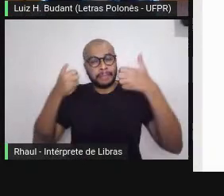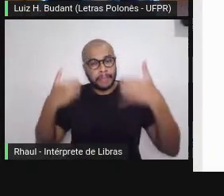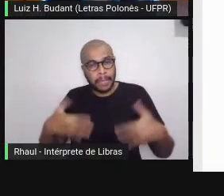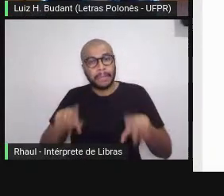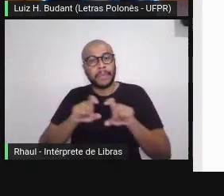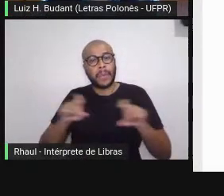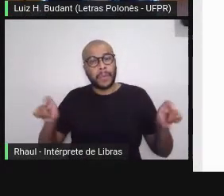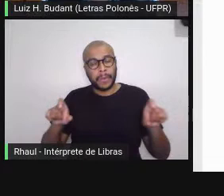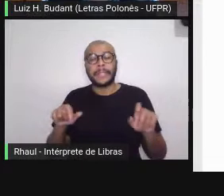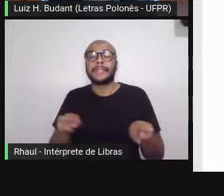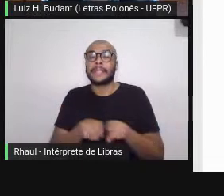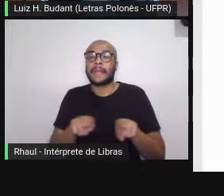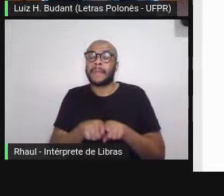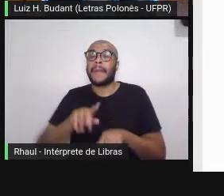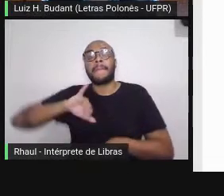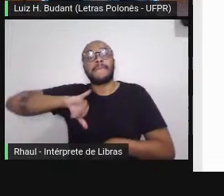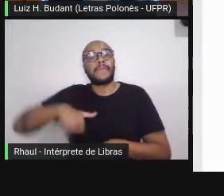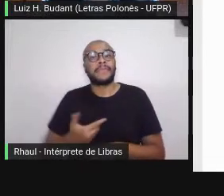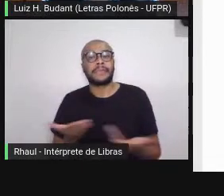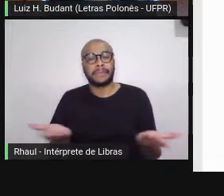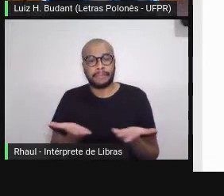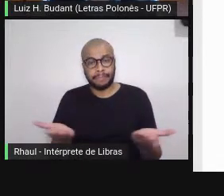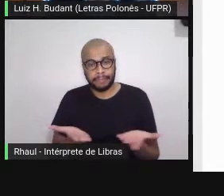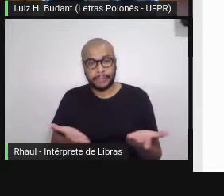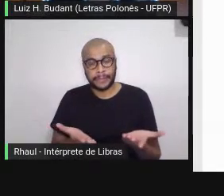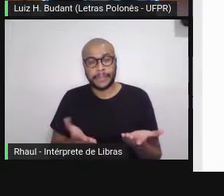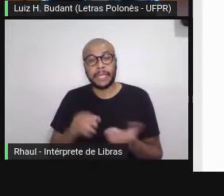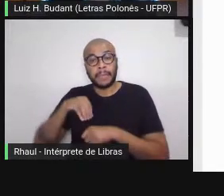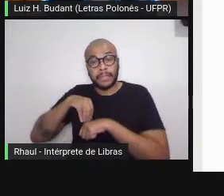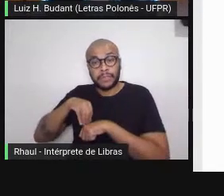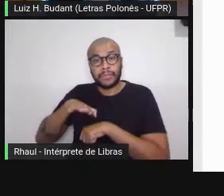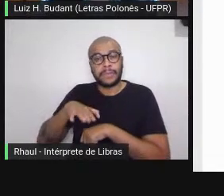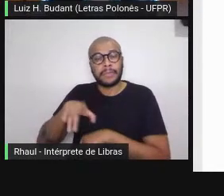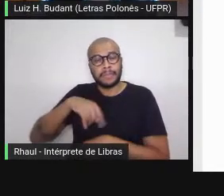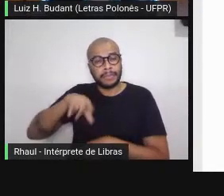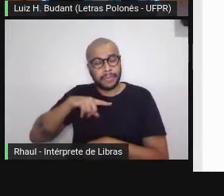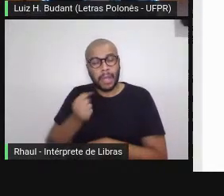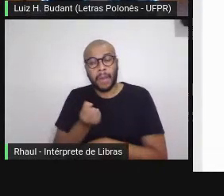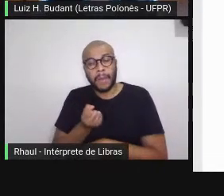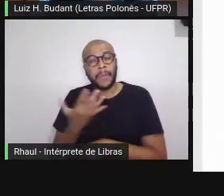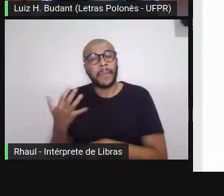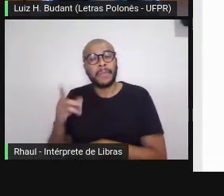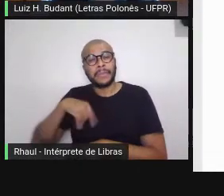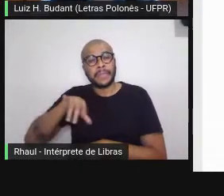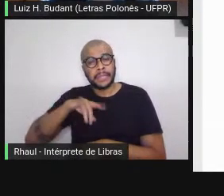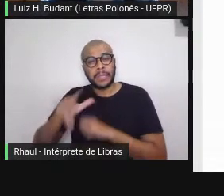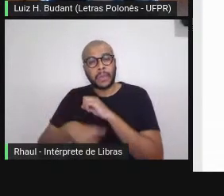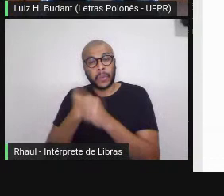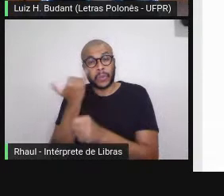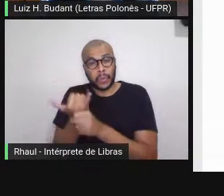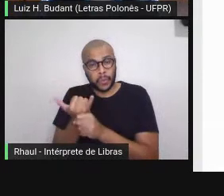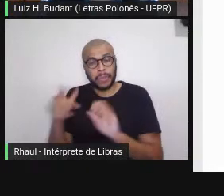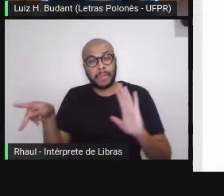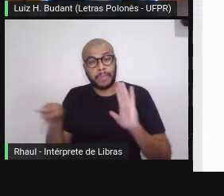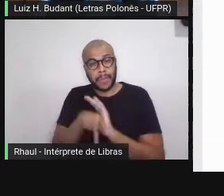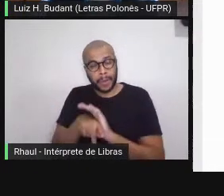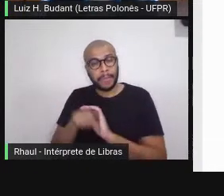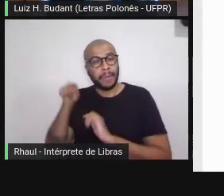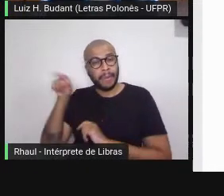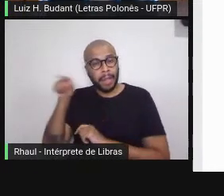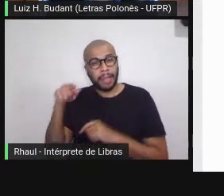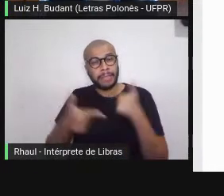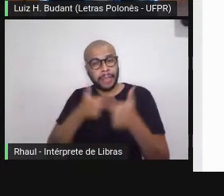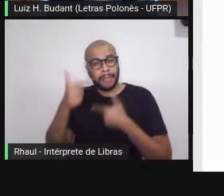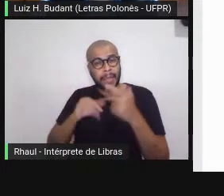último, professora, gostaria de sugerir alguns youtubers poloneses conhecidos que